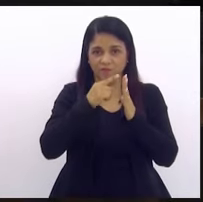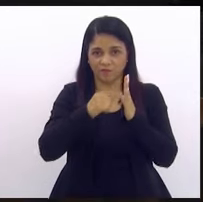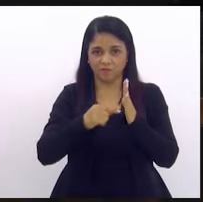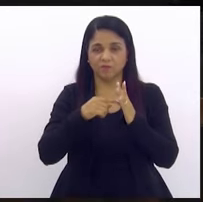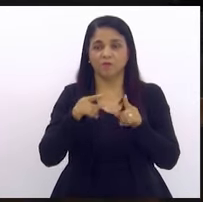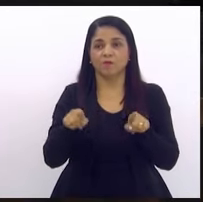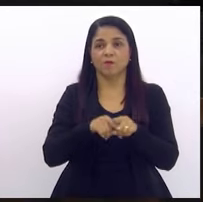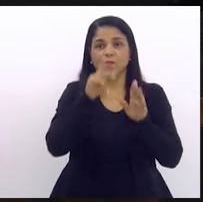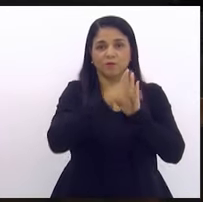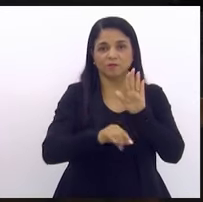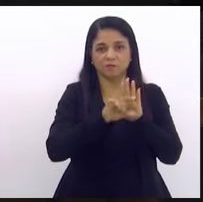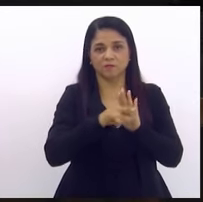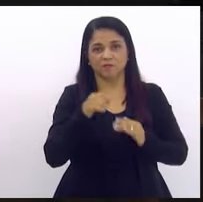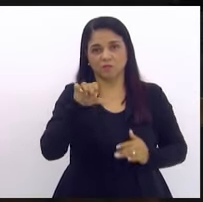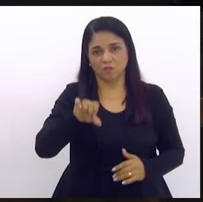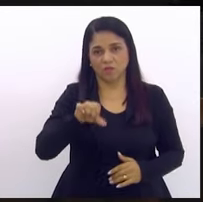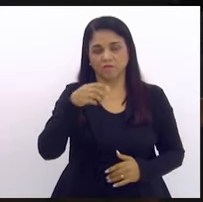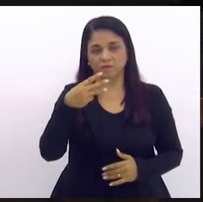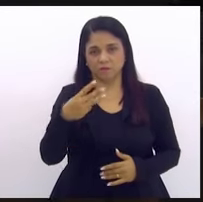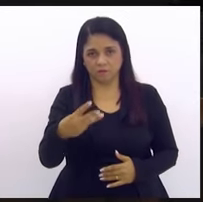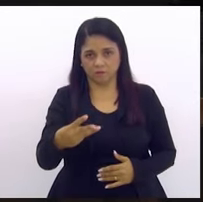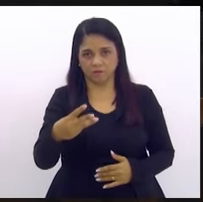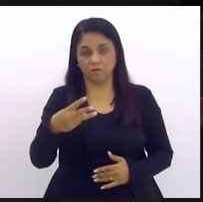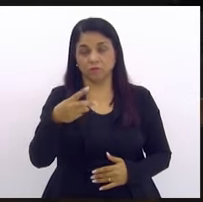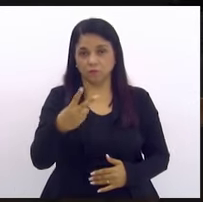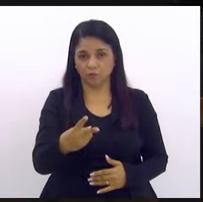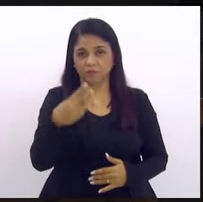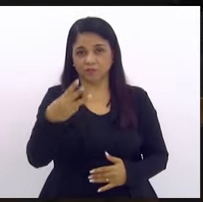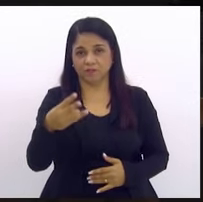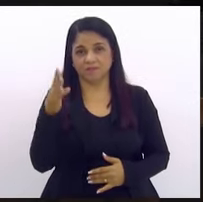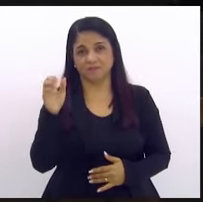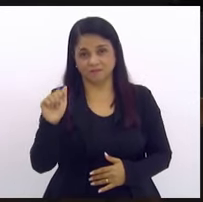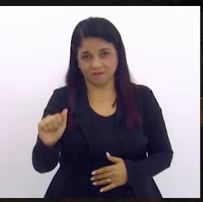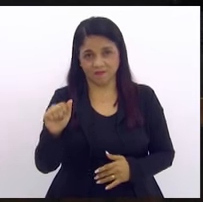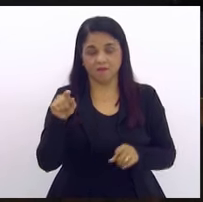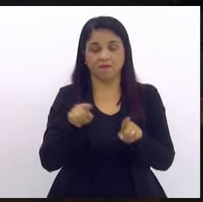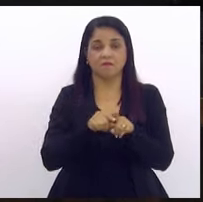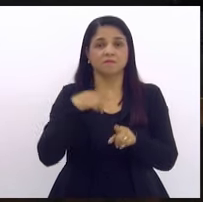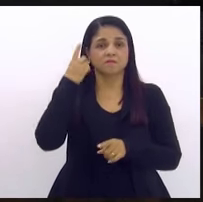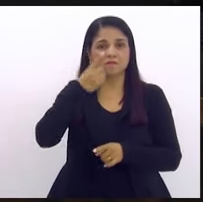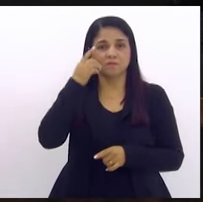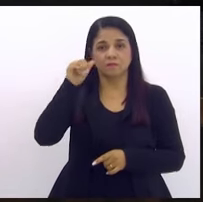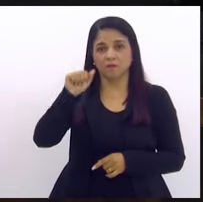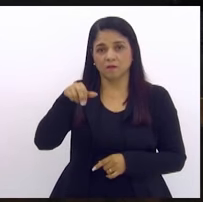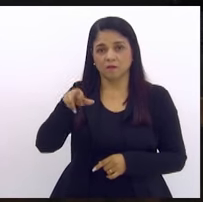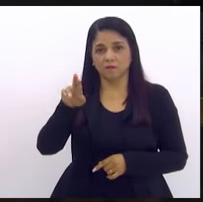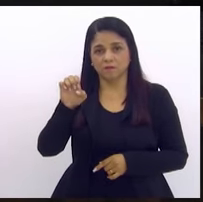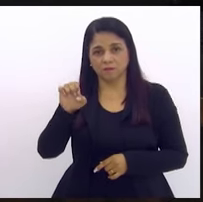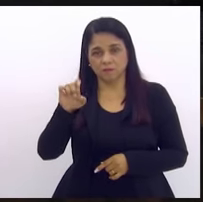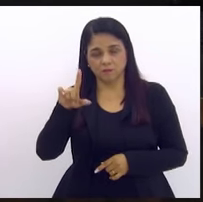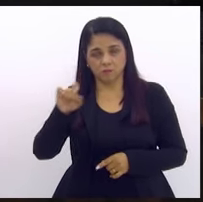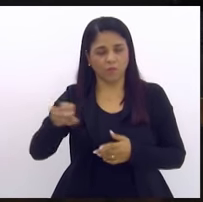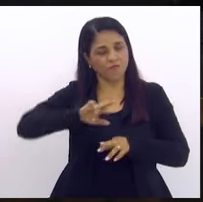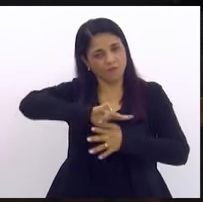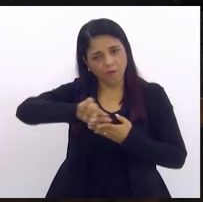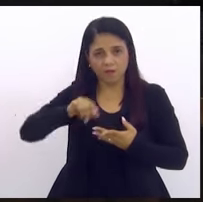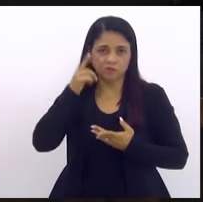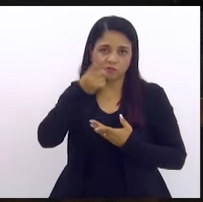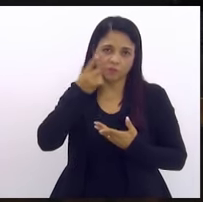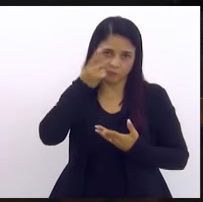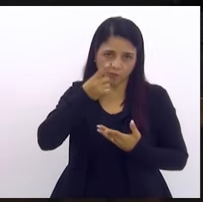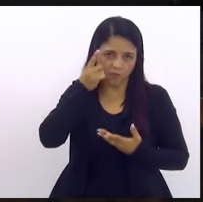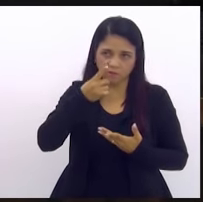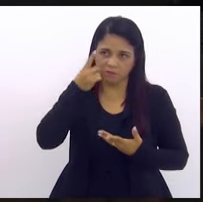aposto ao projeto de lei número 923-A de 2023, de autoria dos deputados Anderson Moraes, Daniel Librelon, Luiz Paulo, Marta Rocha,